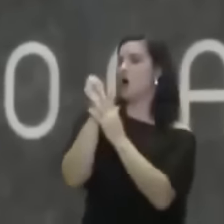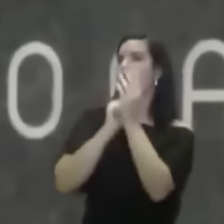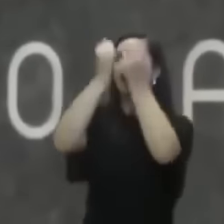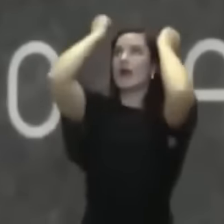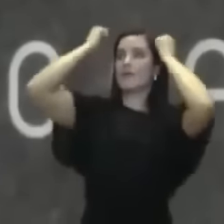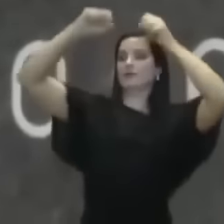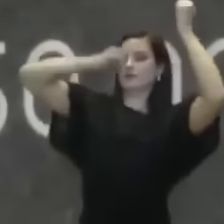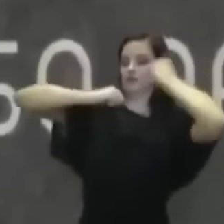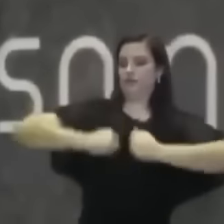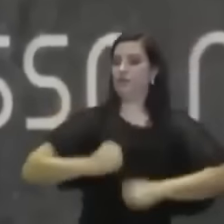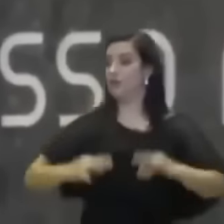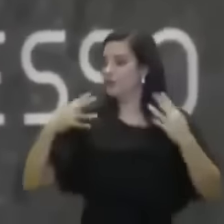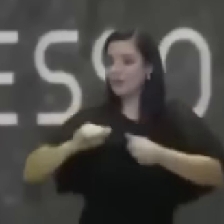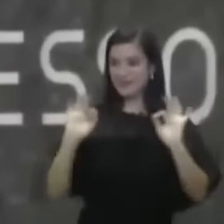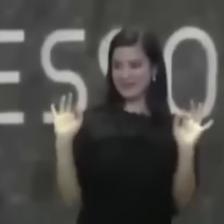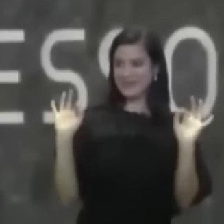pode até me dar um banho completo.